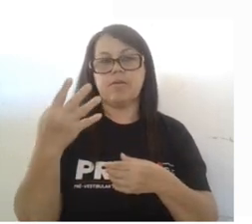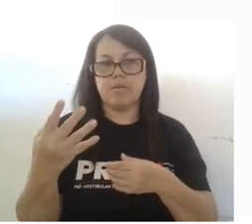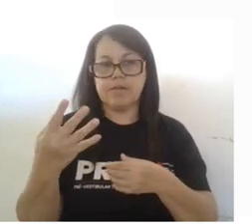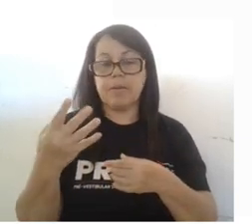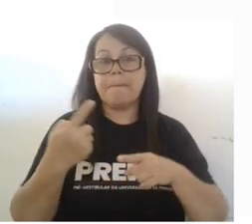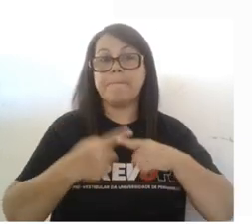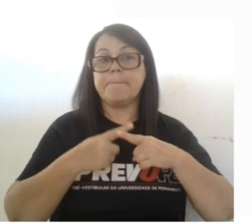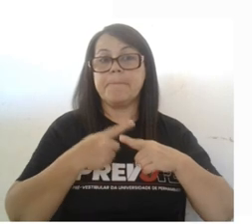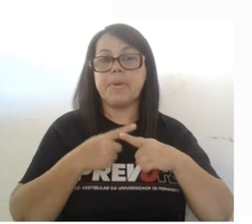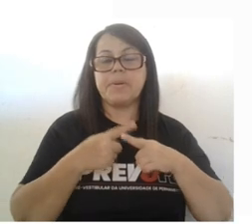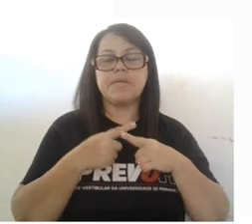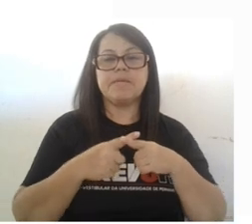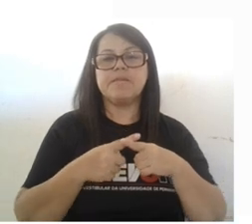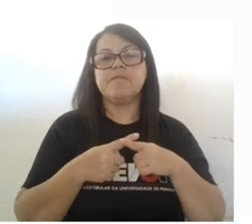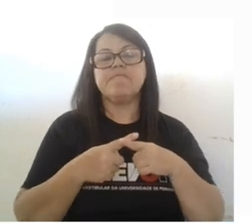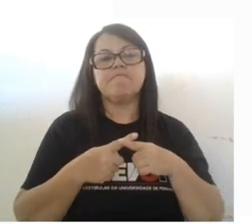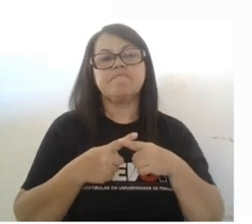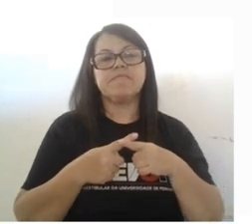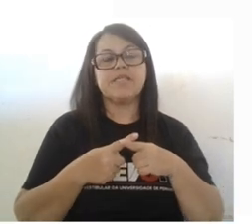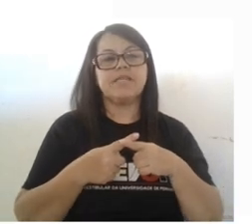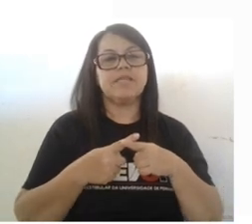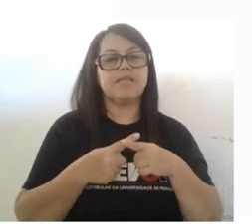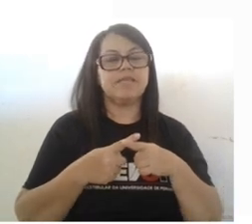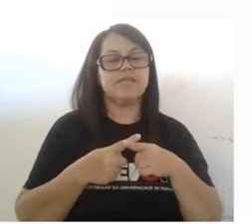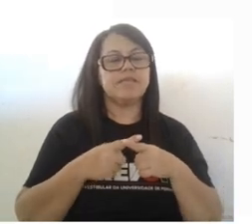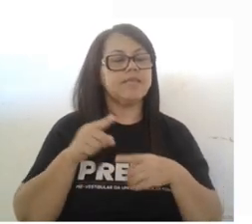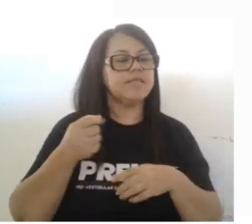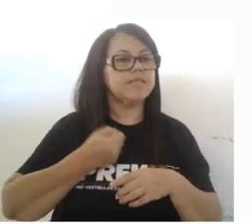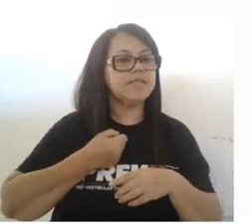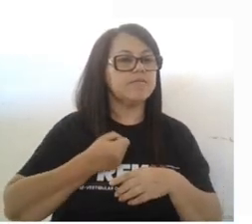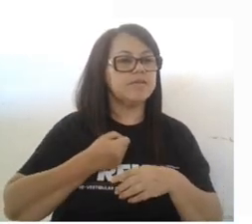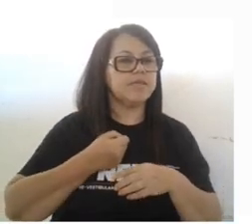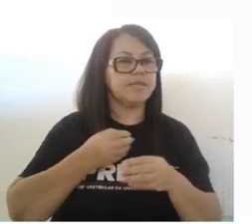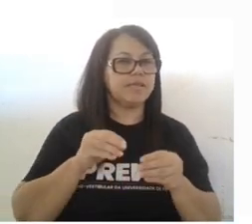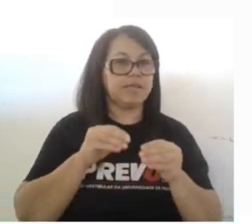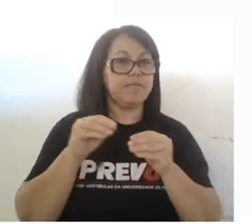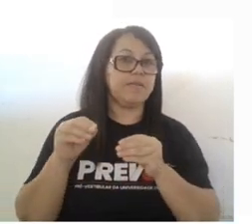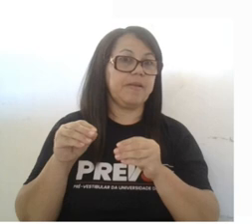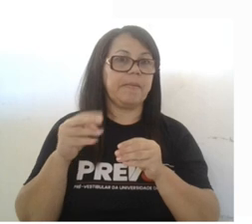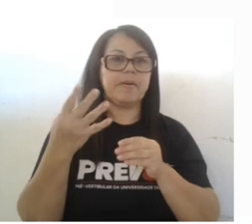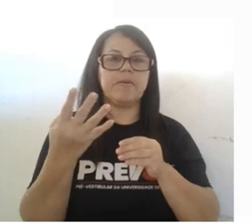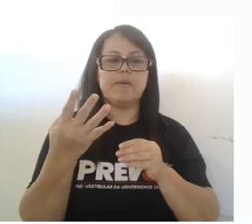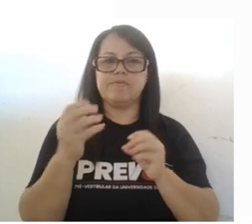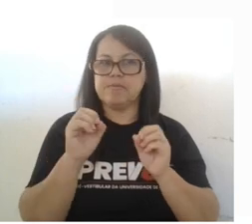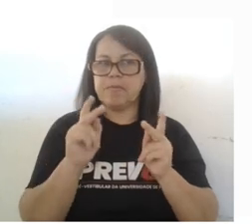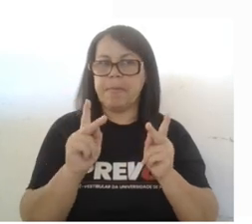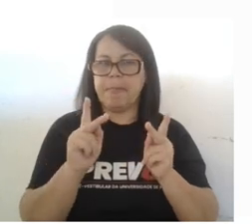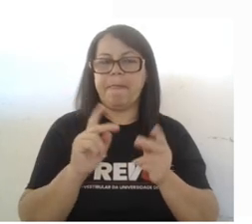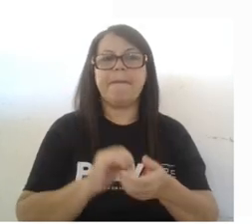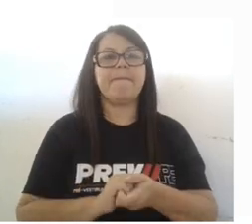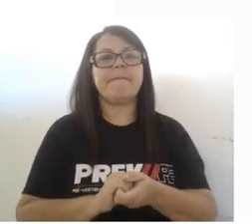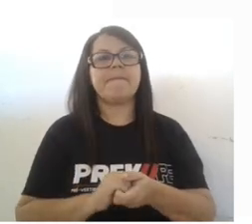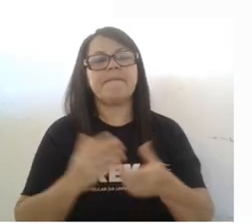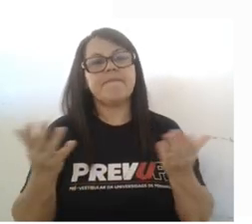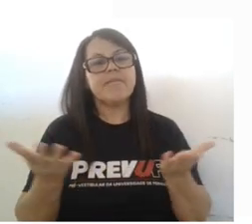33,4, né? Porque esse número aqui iria para 4, essa casa decimal, tá certo?